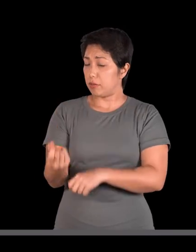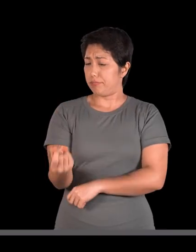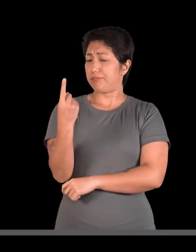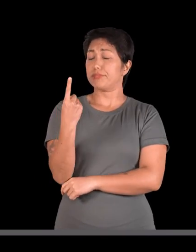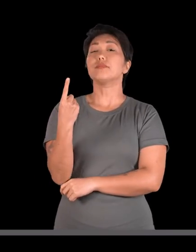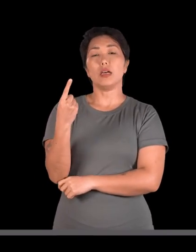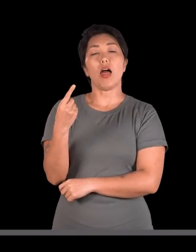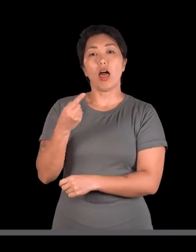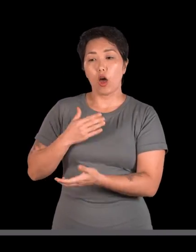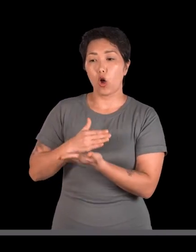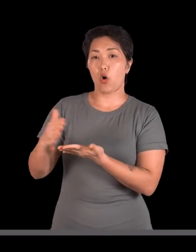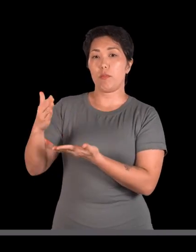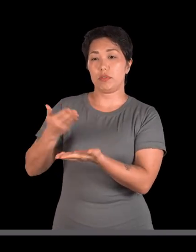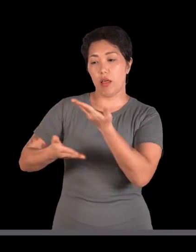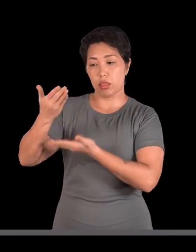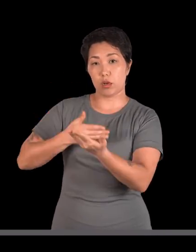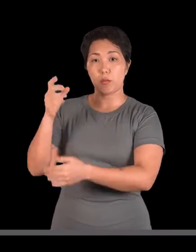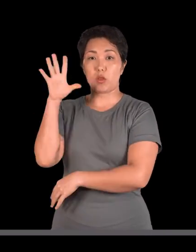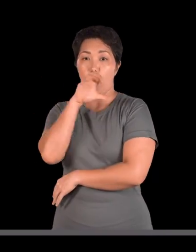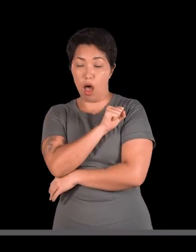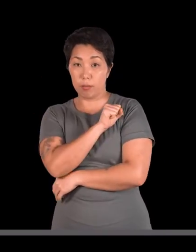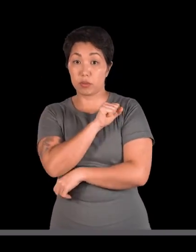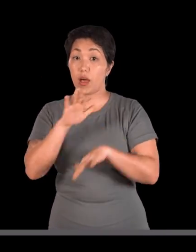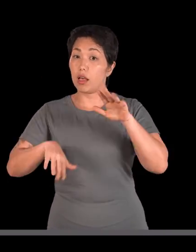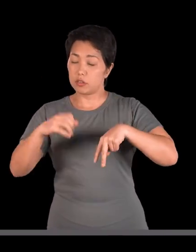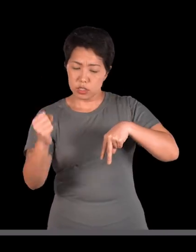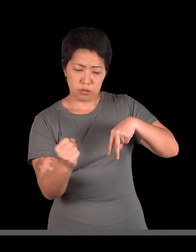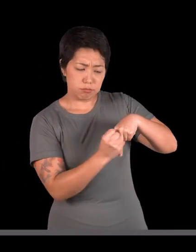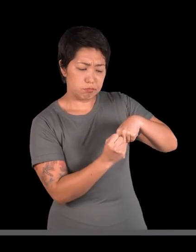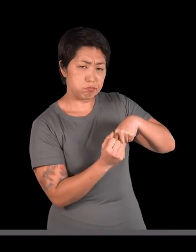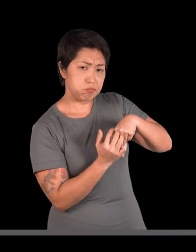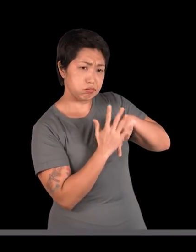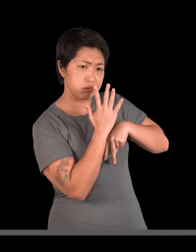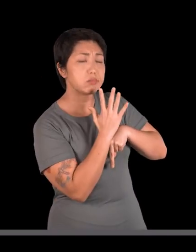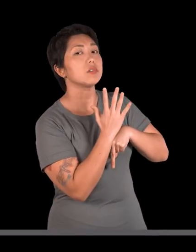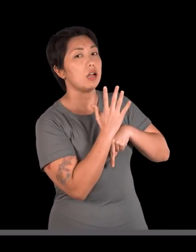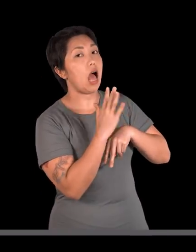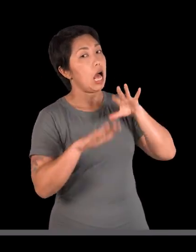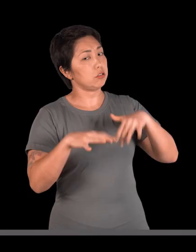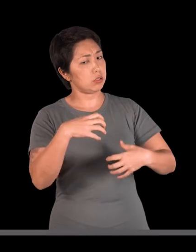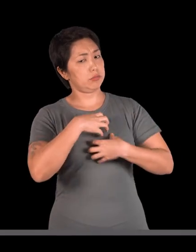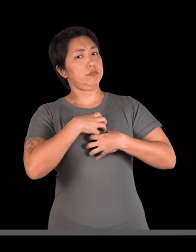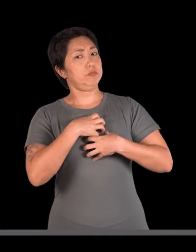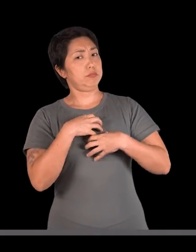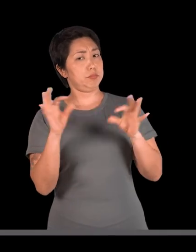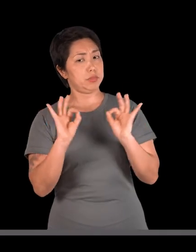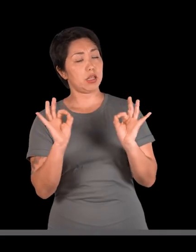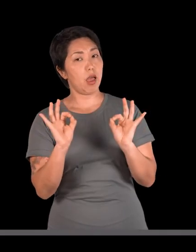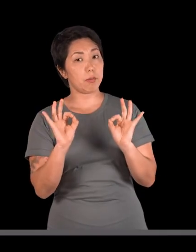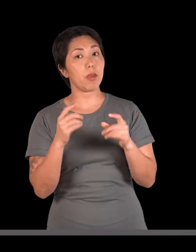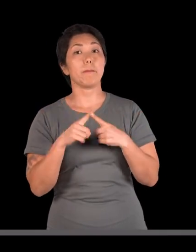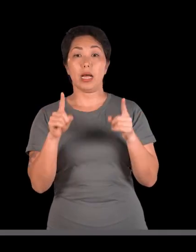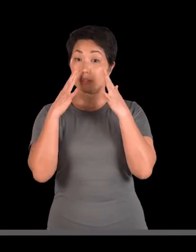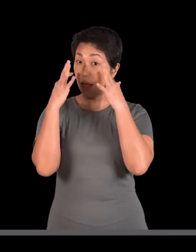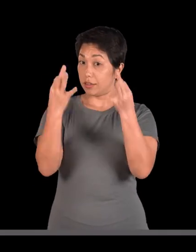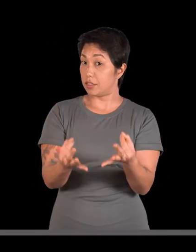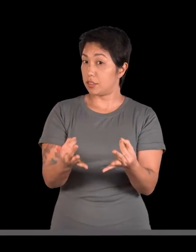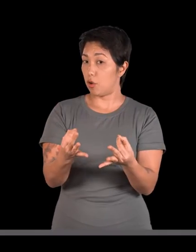e aquela consciência. É uma infecção, pode não ter sinal, pode não ter sintoma, mas ela está lá, então